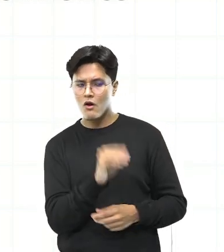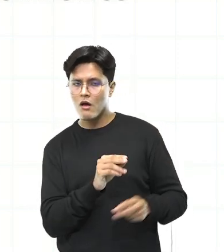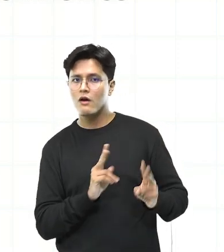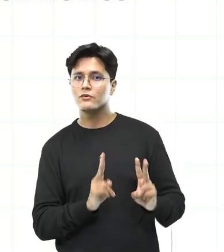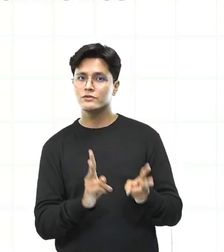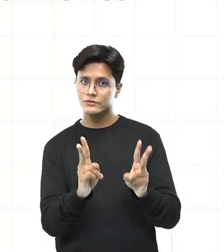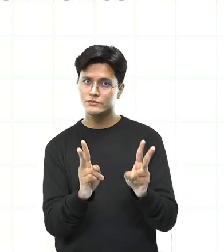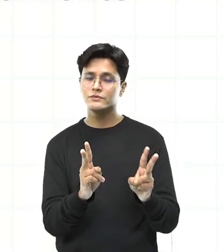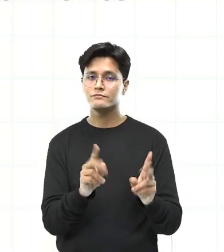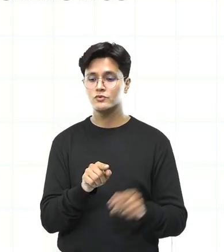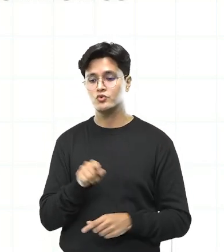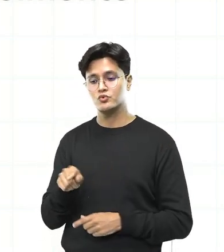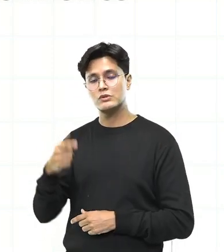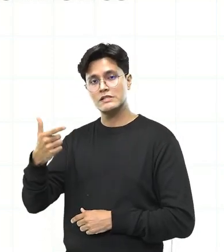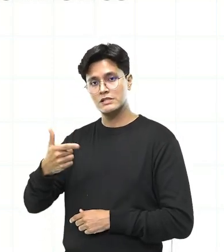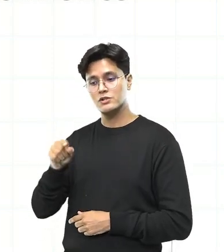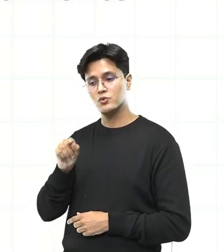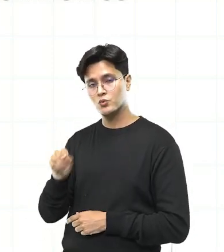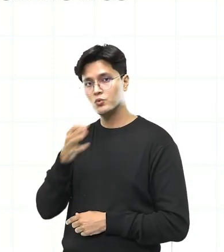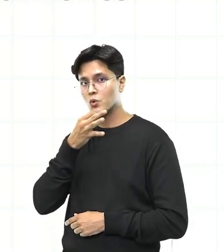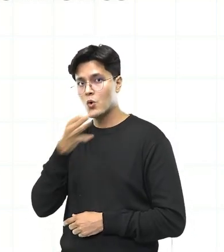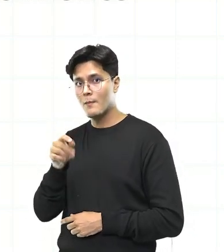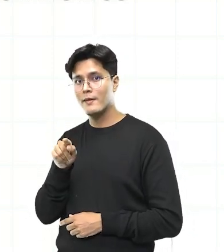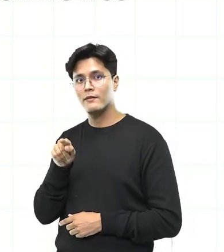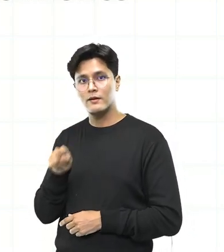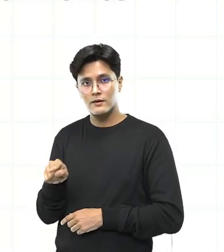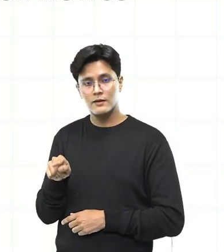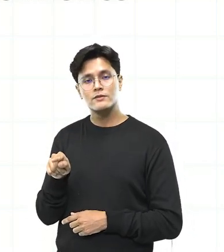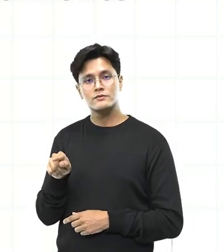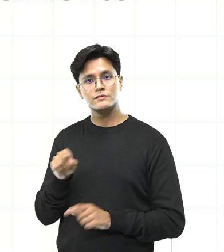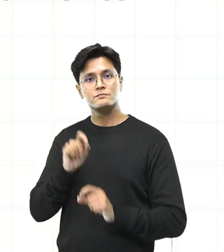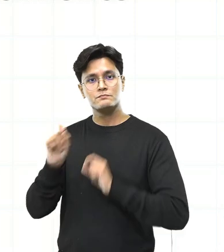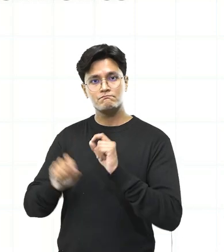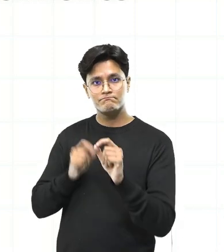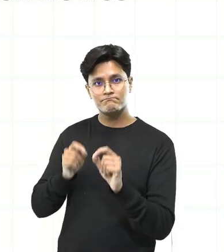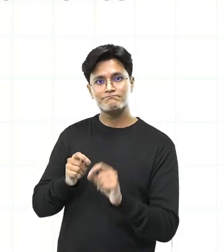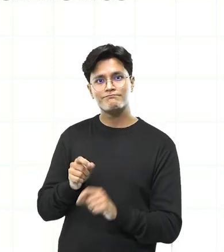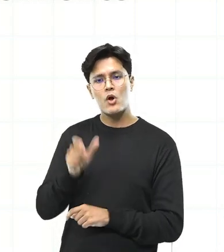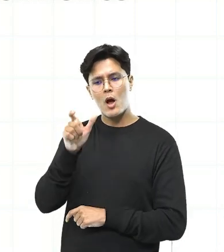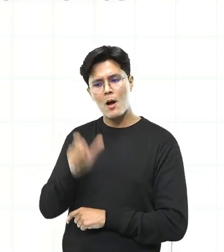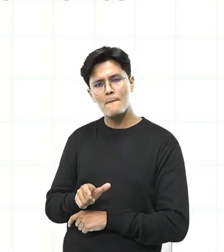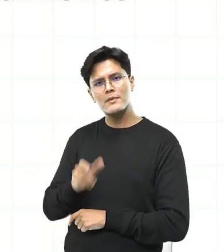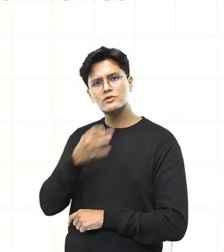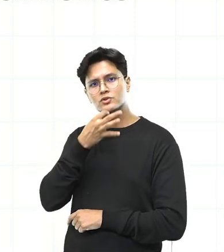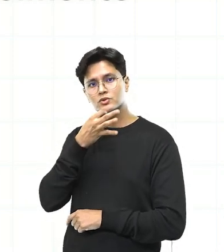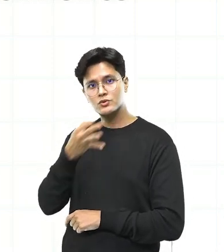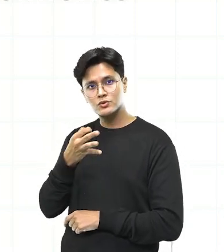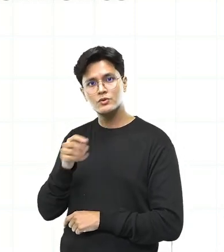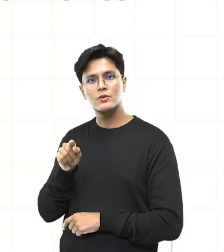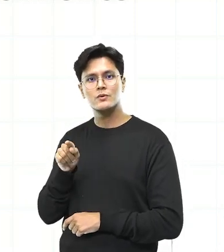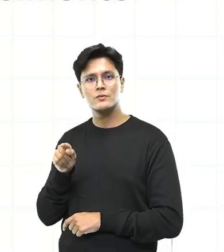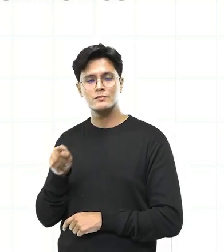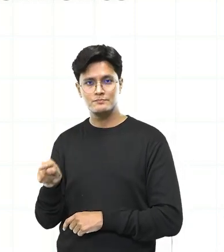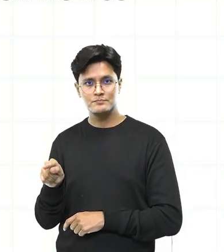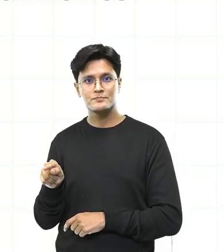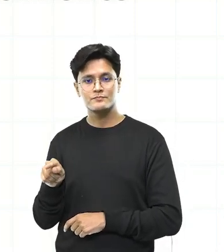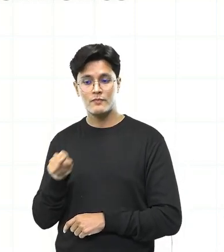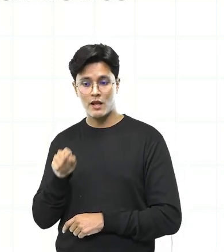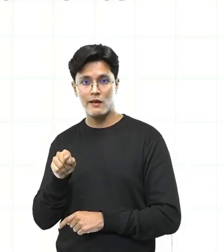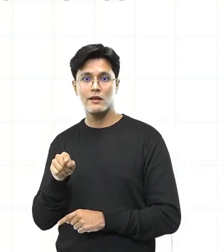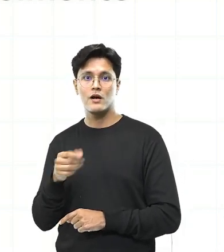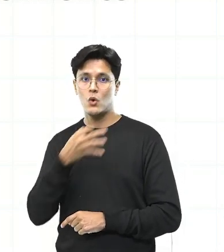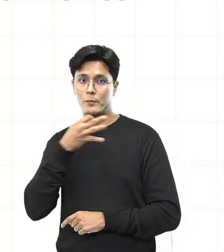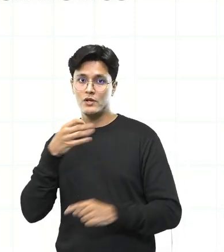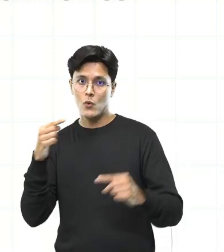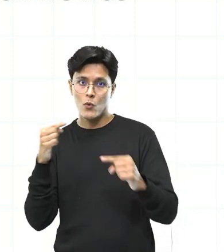O segundo comentário, não. No segundo comentário, né, a pessoa diz o seguinte, ó, já vai totalmente contra